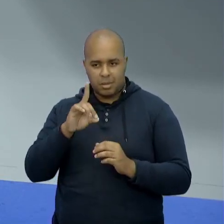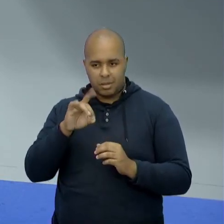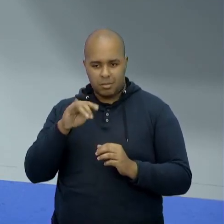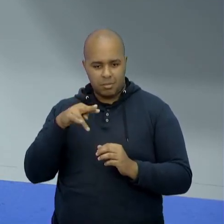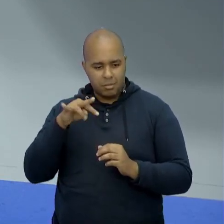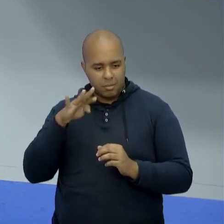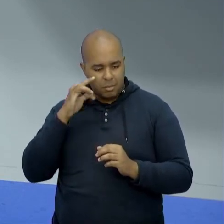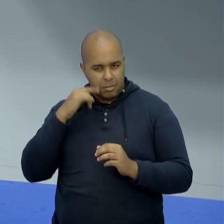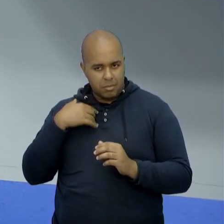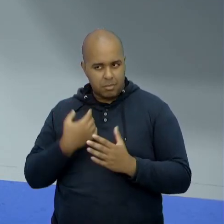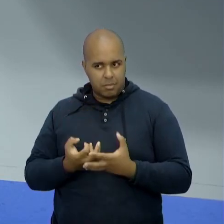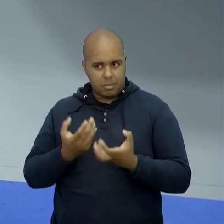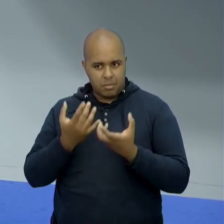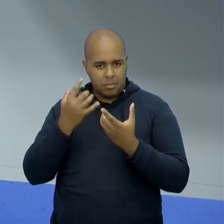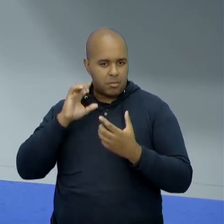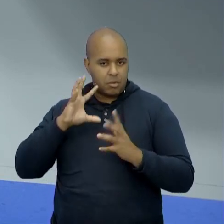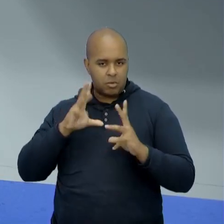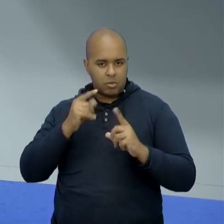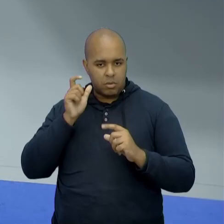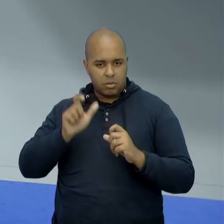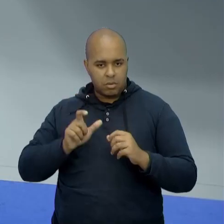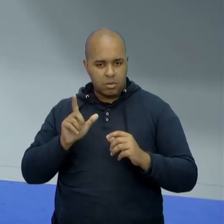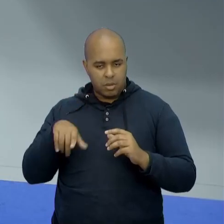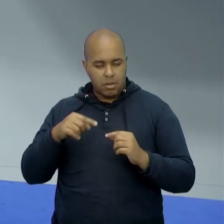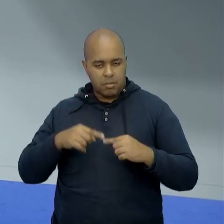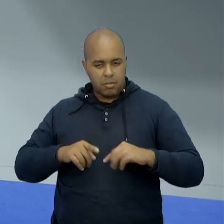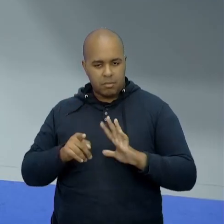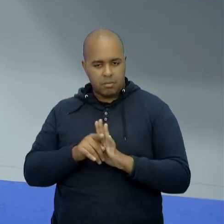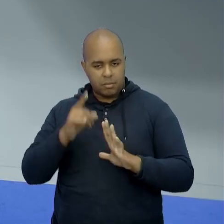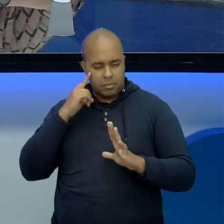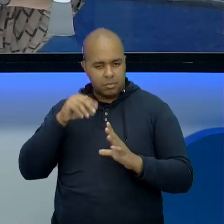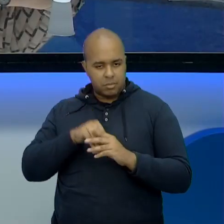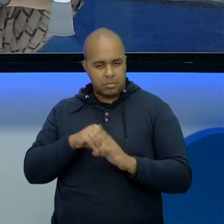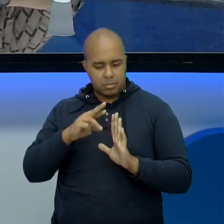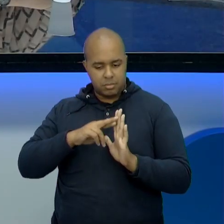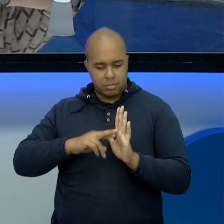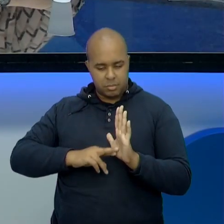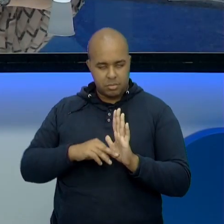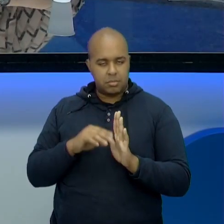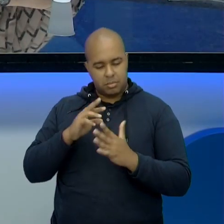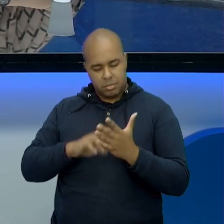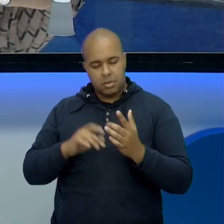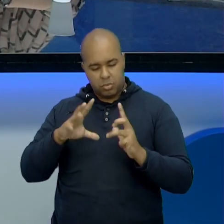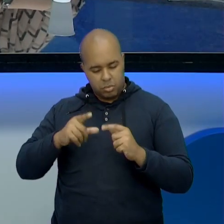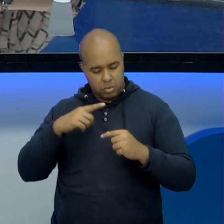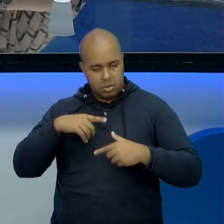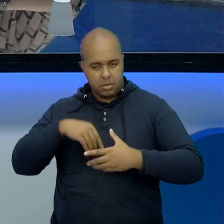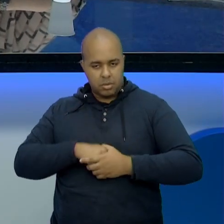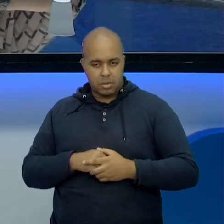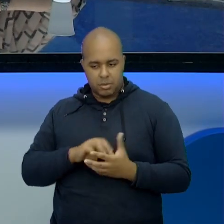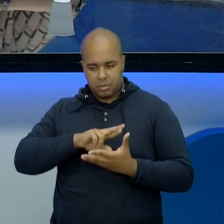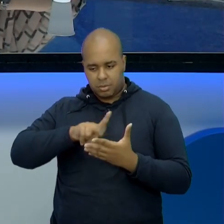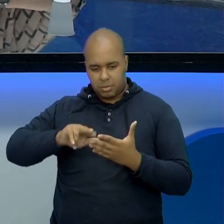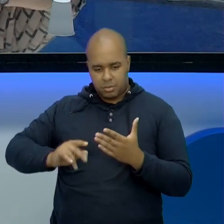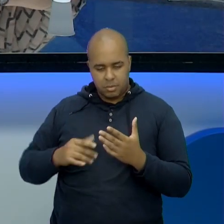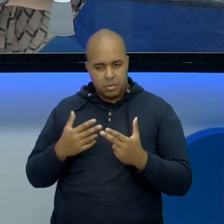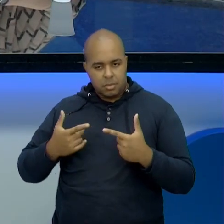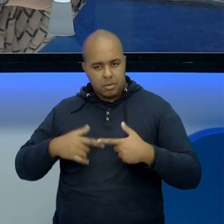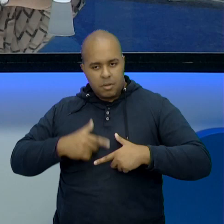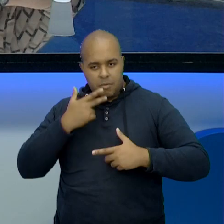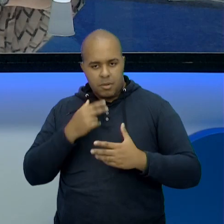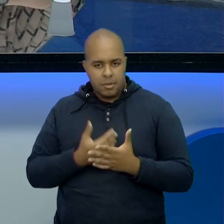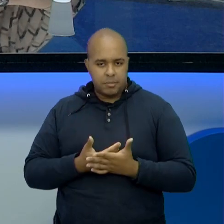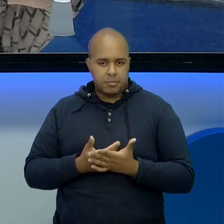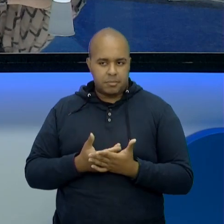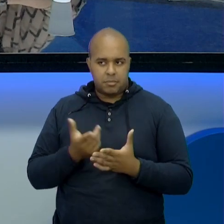desmatamento, emissão de carbono, tudo isso tem que estar no relatório. Tudo isso está. Diversidade, fala,